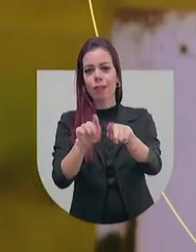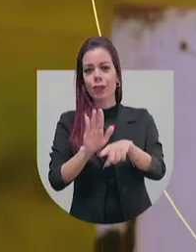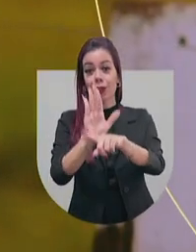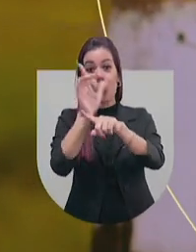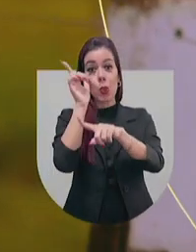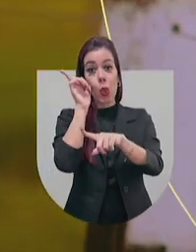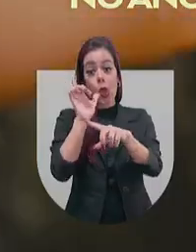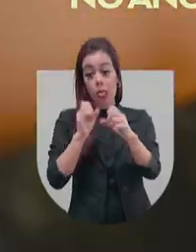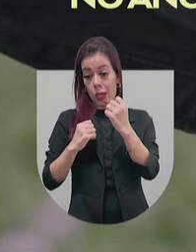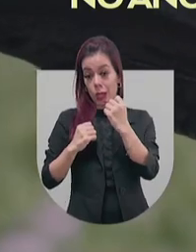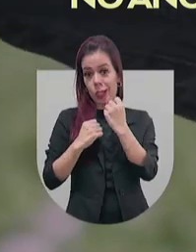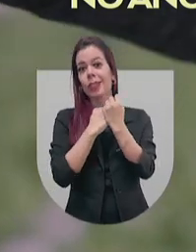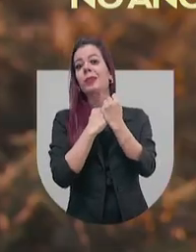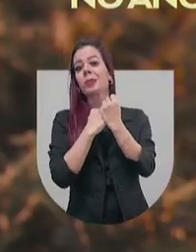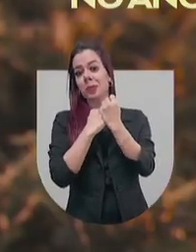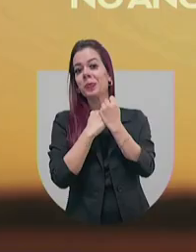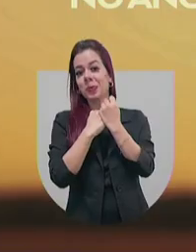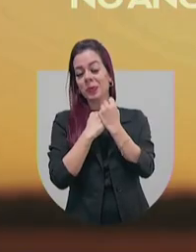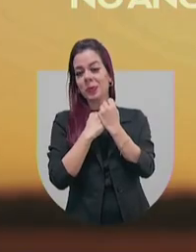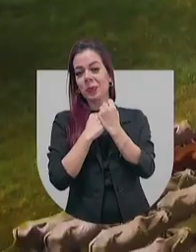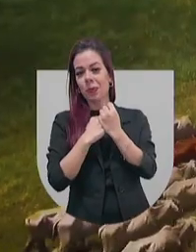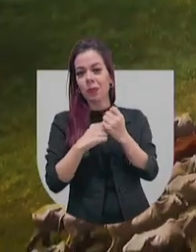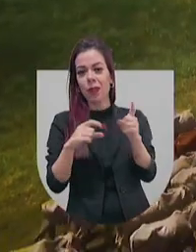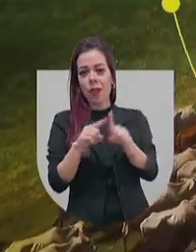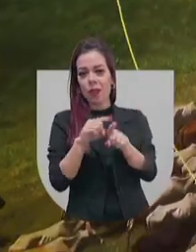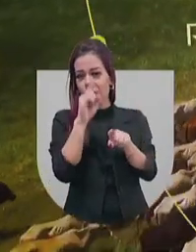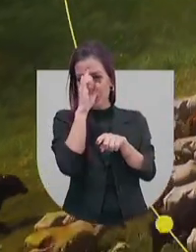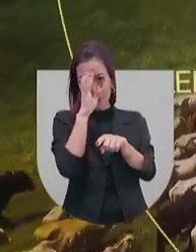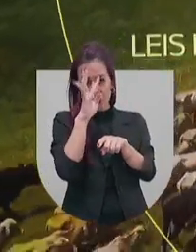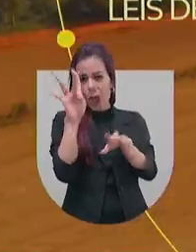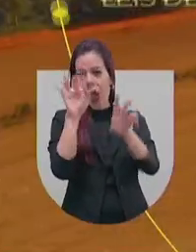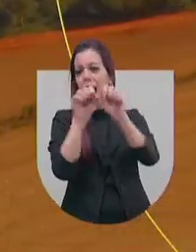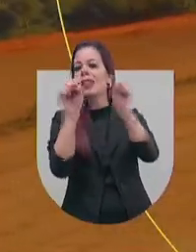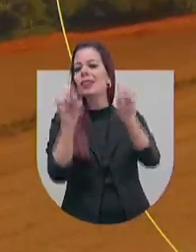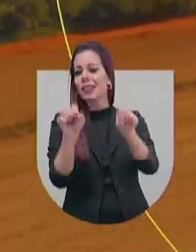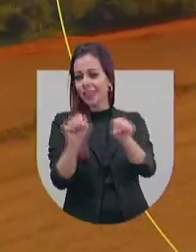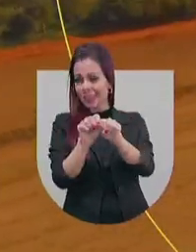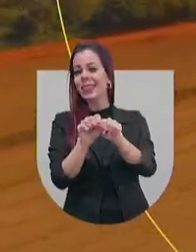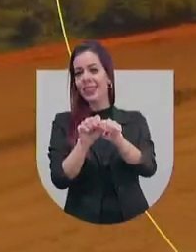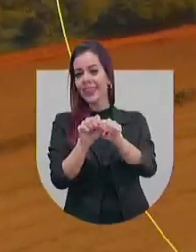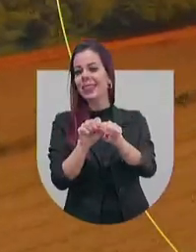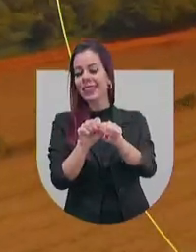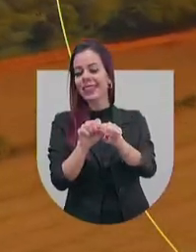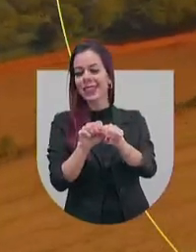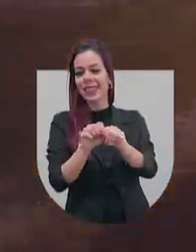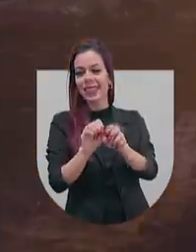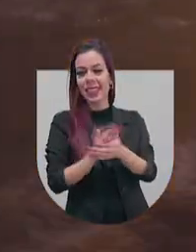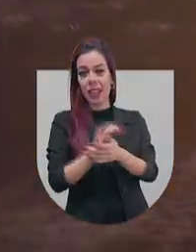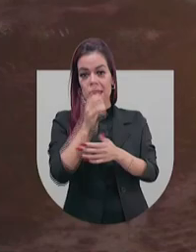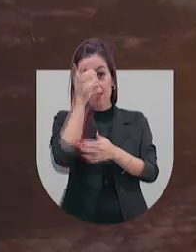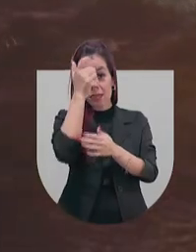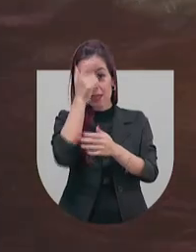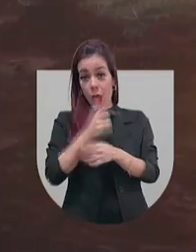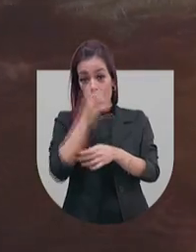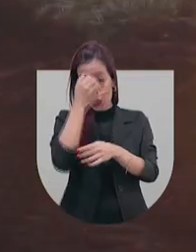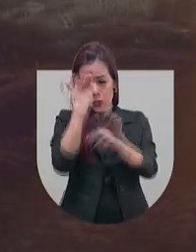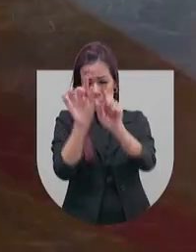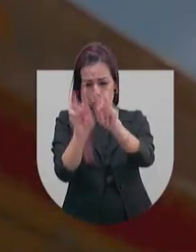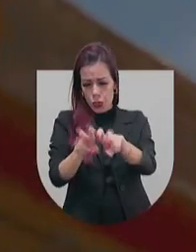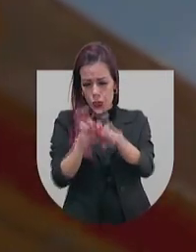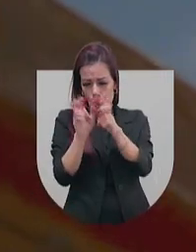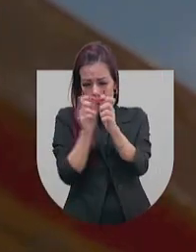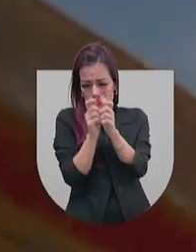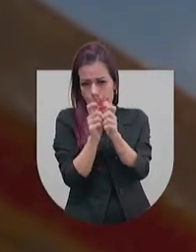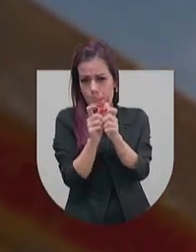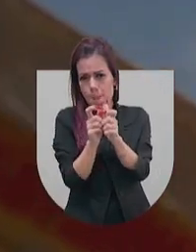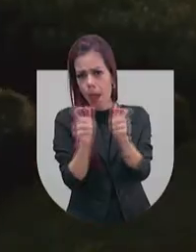conquistar mais apoio e, quem diria, a tão sonhada sustentabilidade. Eu sou o agro de Mato Grosso